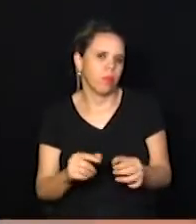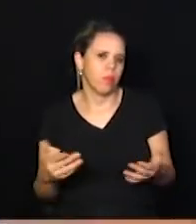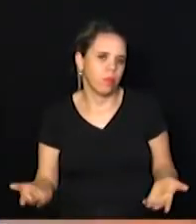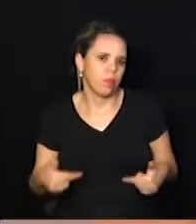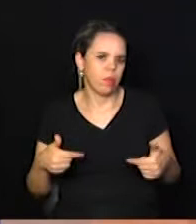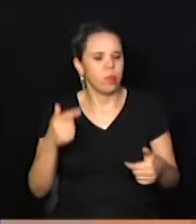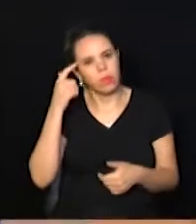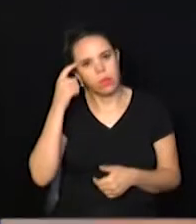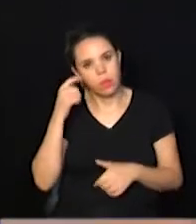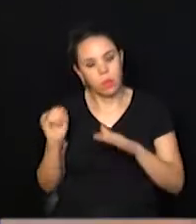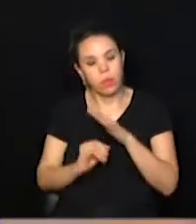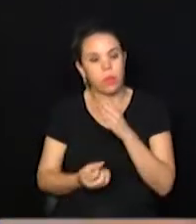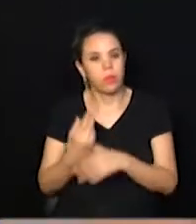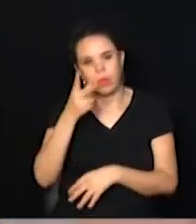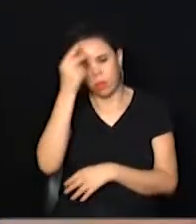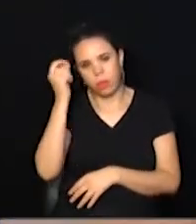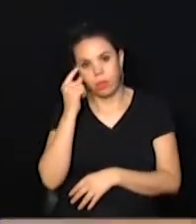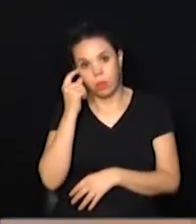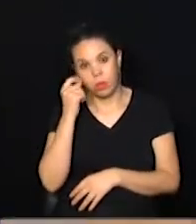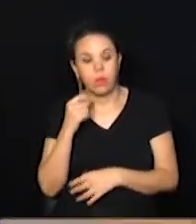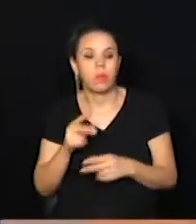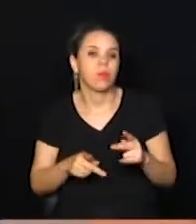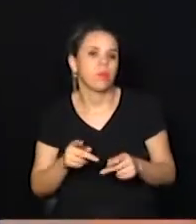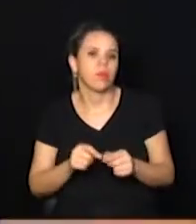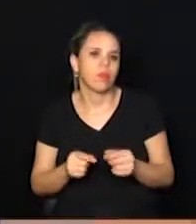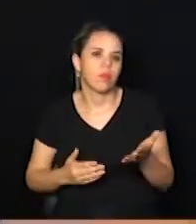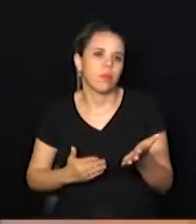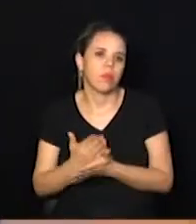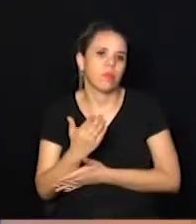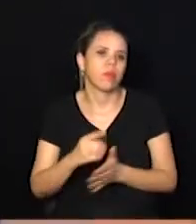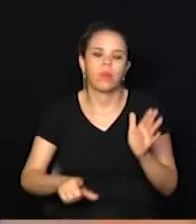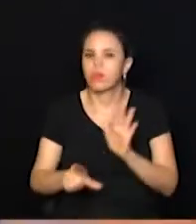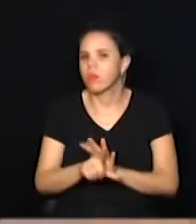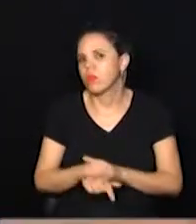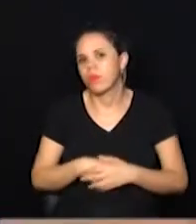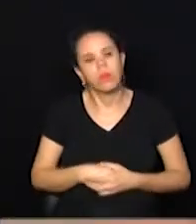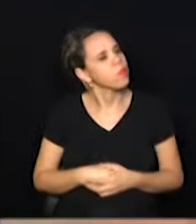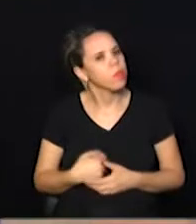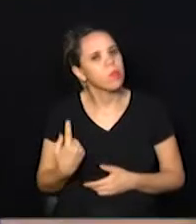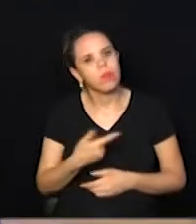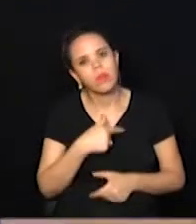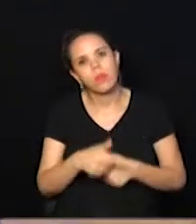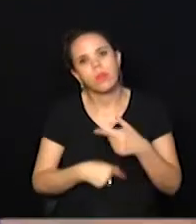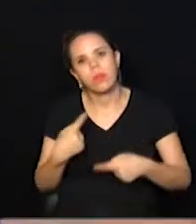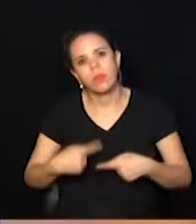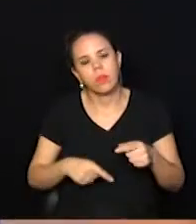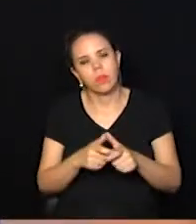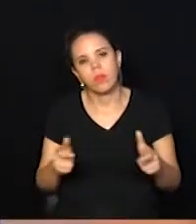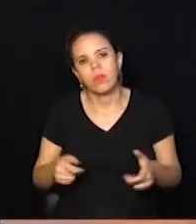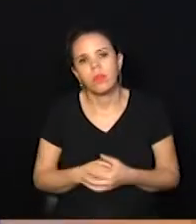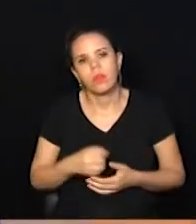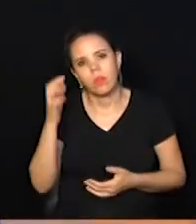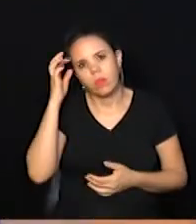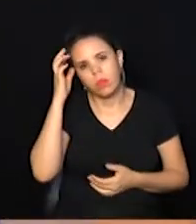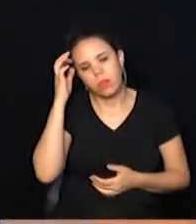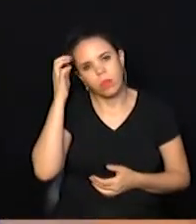ato institucional do prefeito para sancionar uma lei, né? A gente travou um debate muito grande